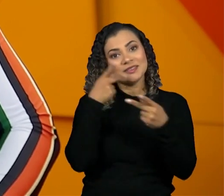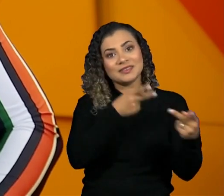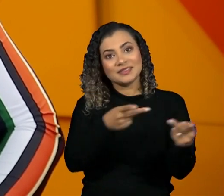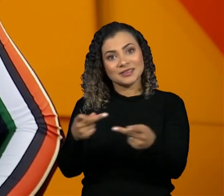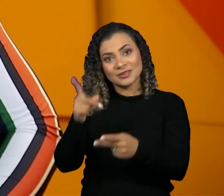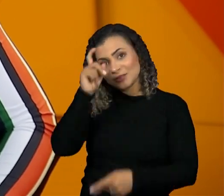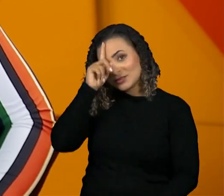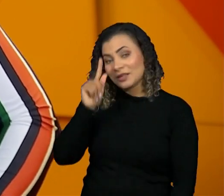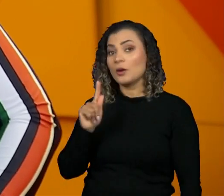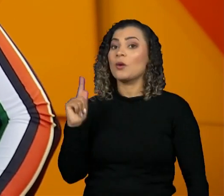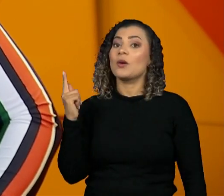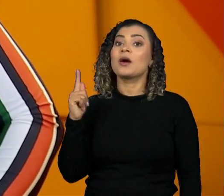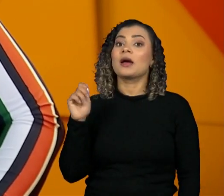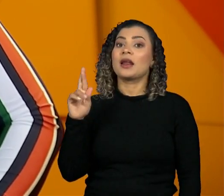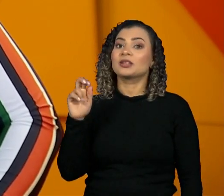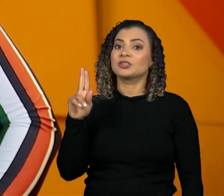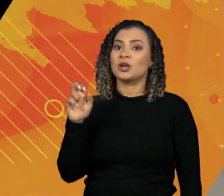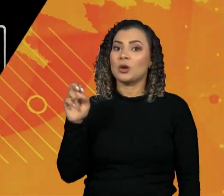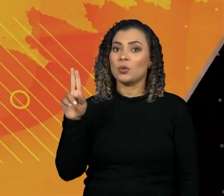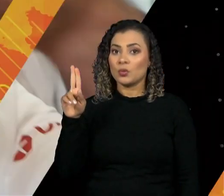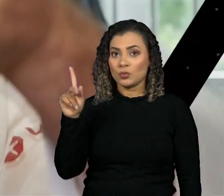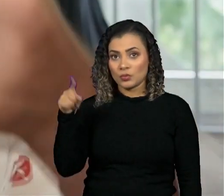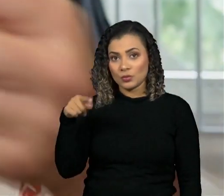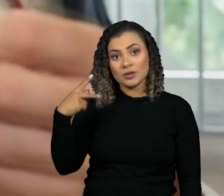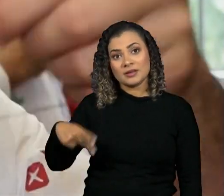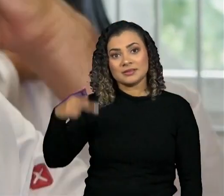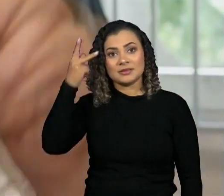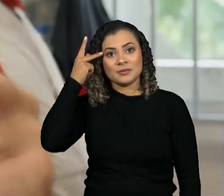do Grajaú, em São Paulo.